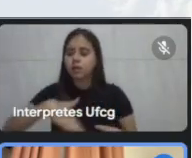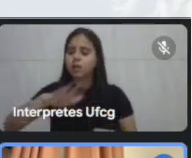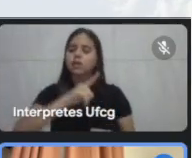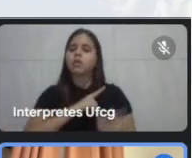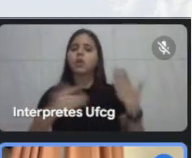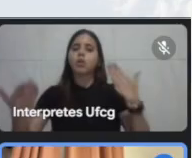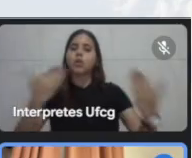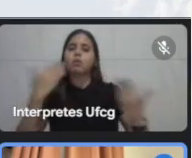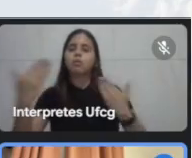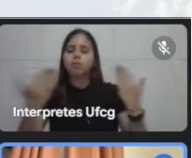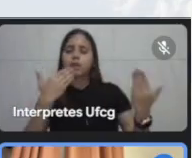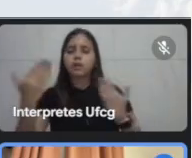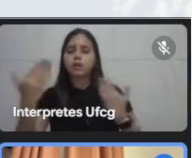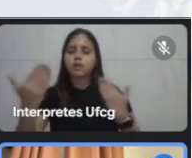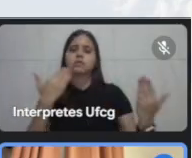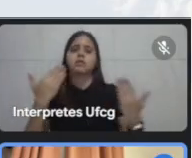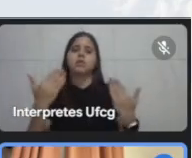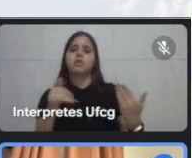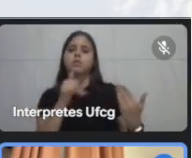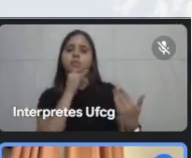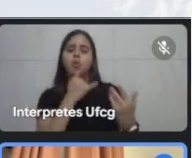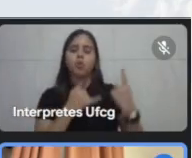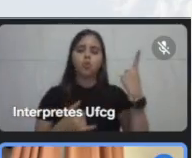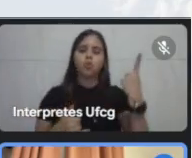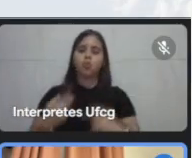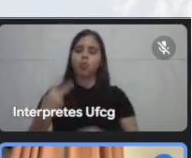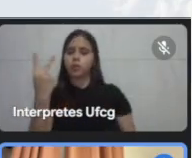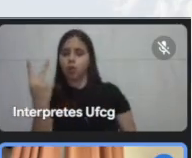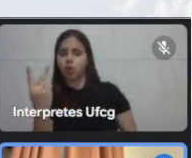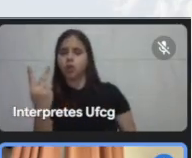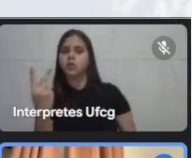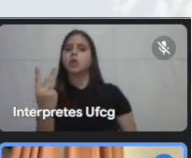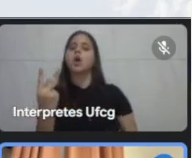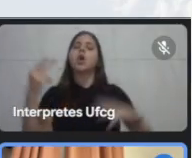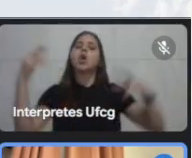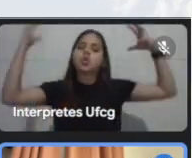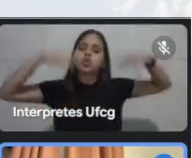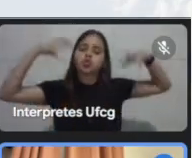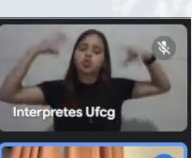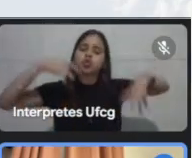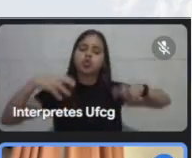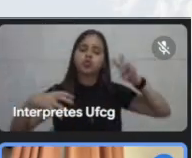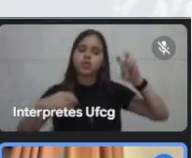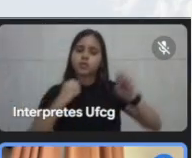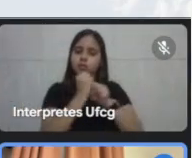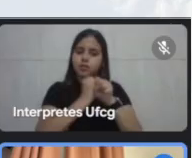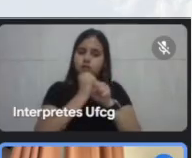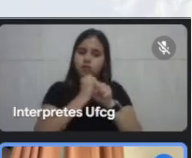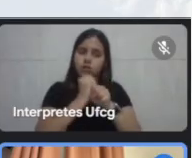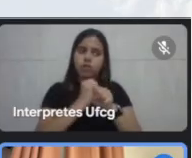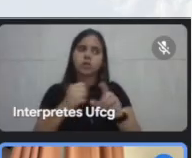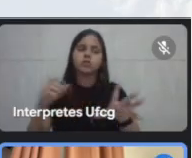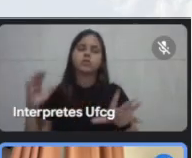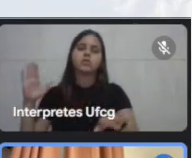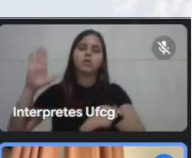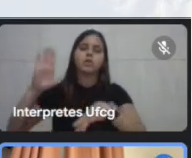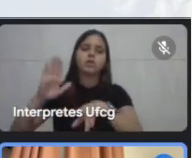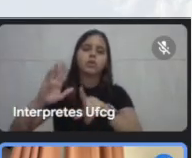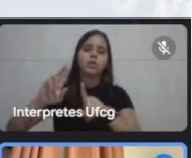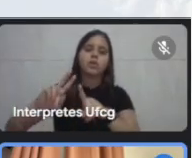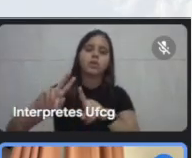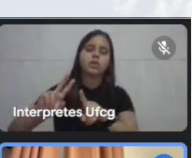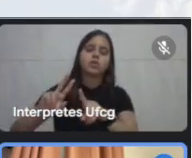alguns cenários, que seriam os cenários 1 e 2, que seria a chuva de 5 anos de tempo de retorno com